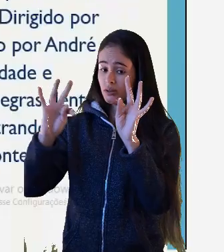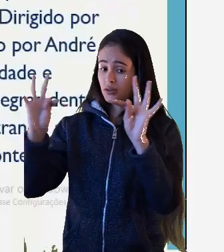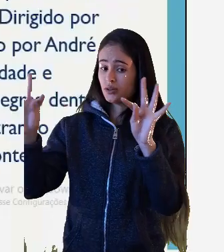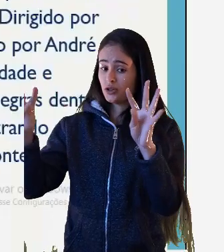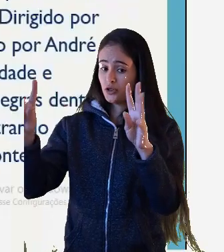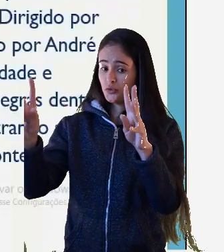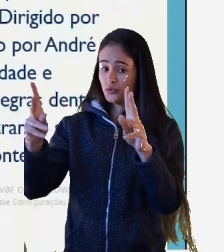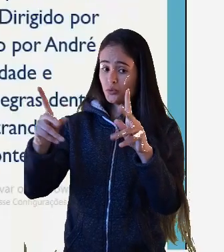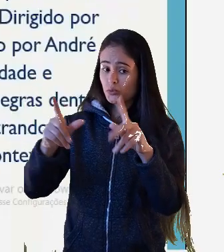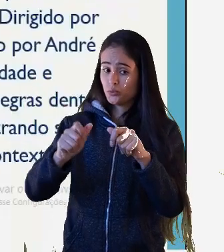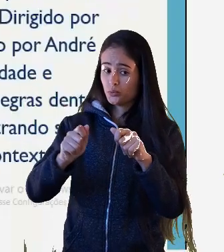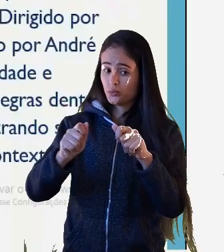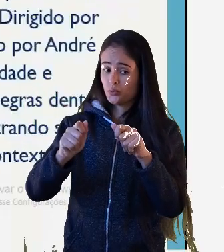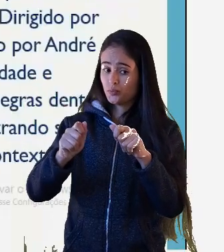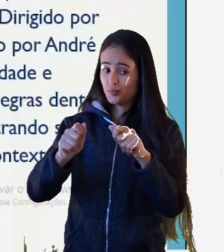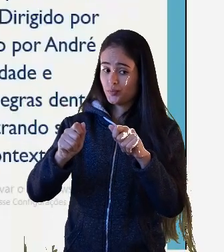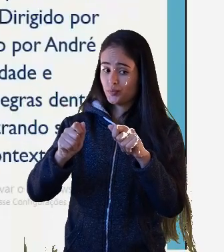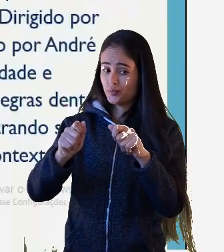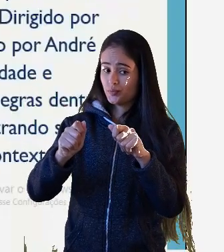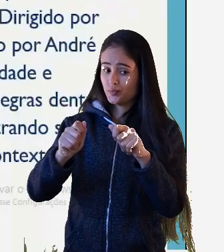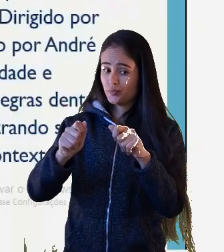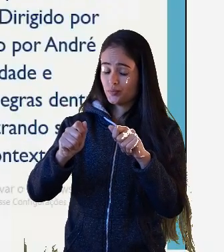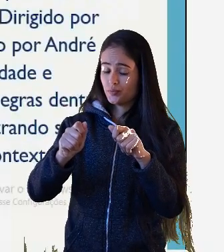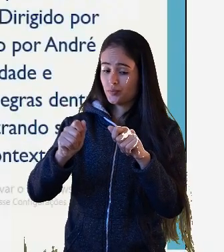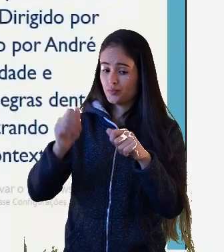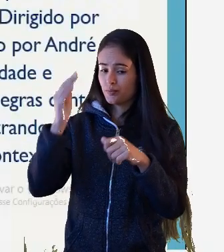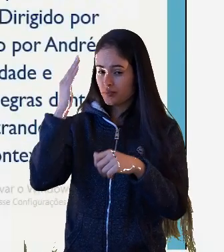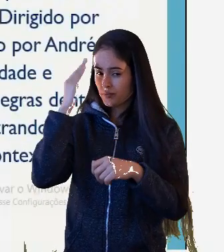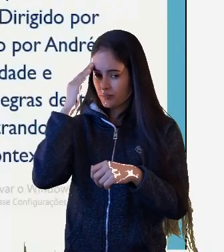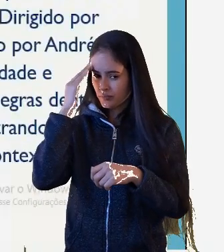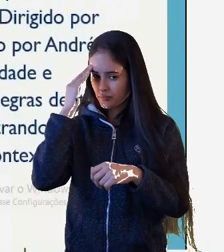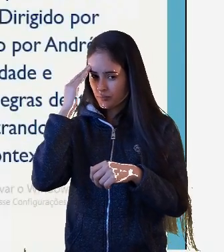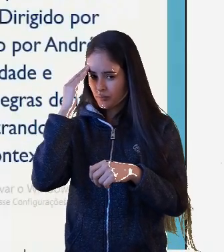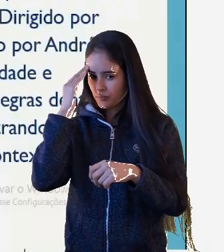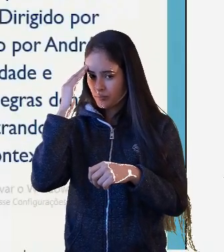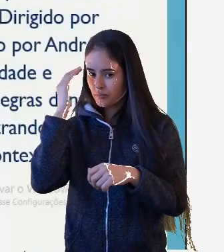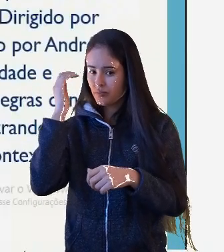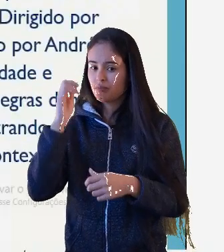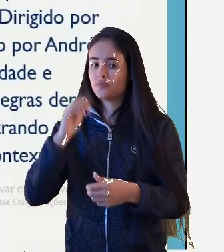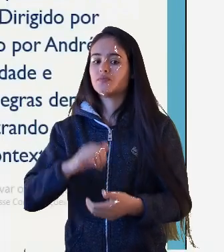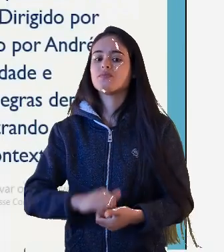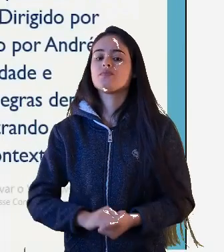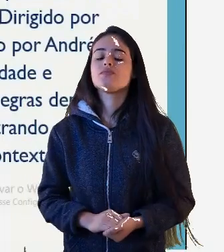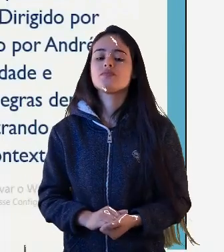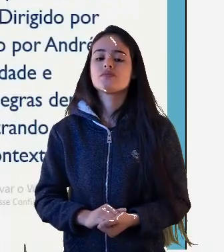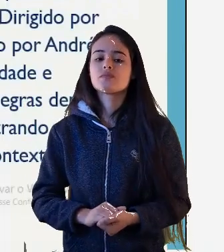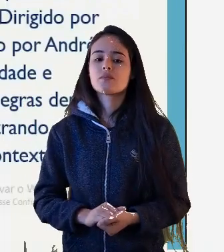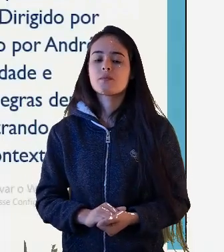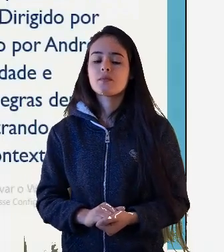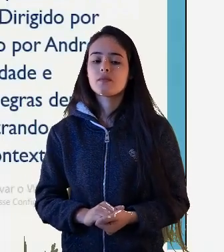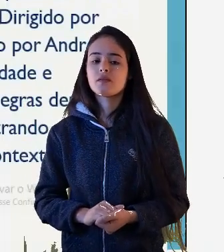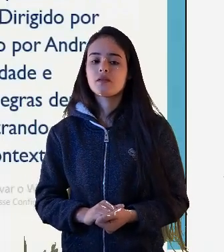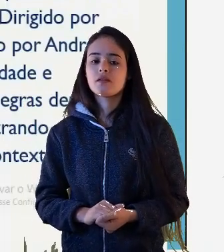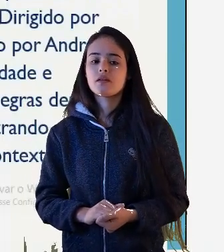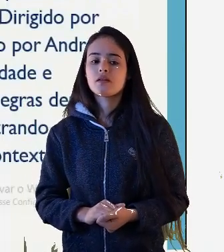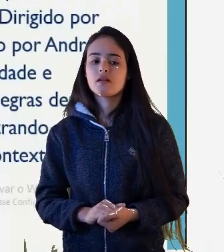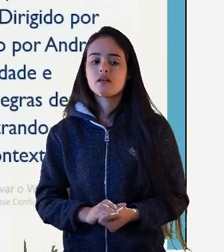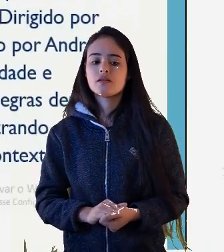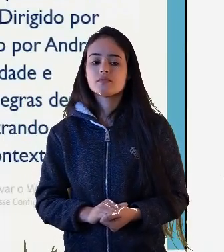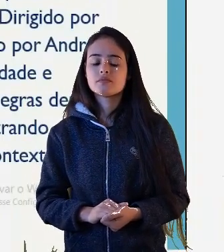André Cury, o filme explora a visibilidade e invisibilidade das estudantes negras dentro de uma instituição elitizada,